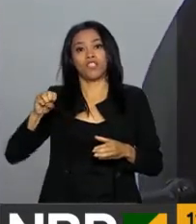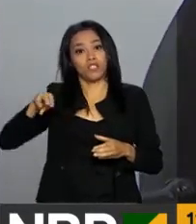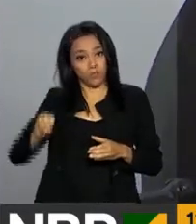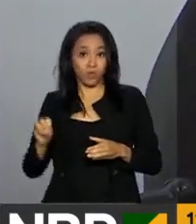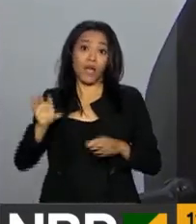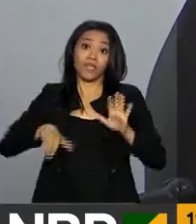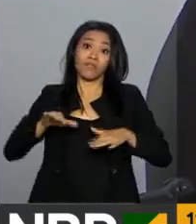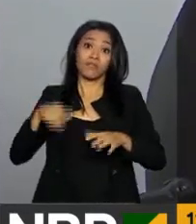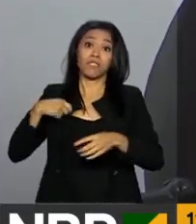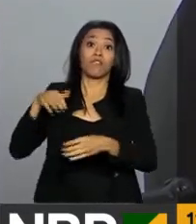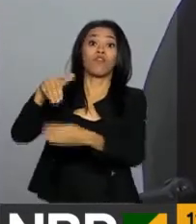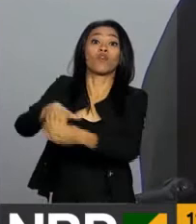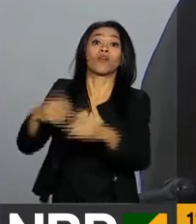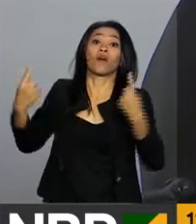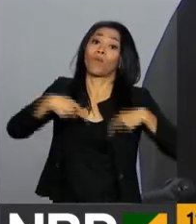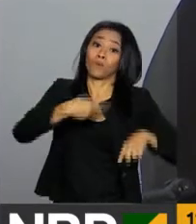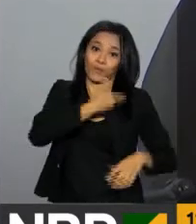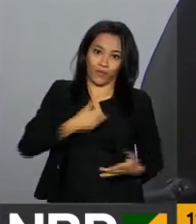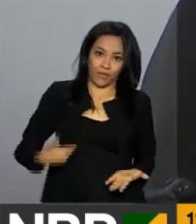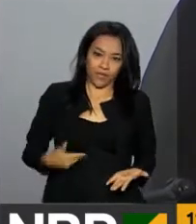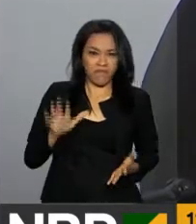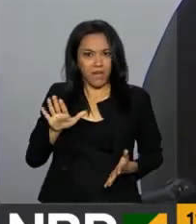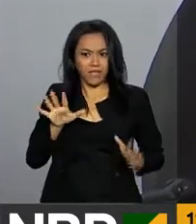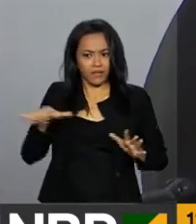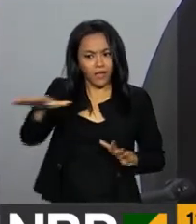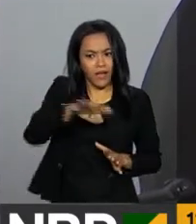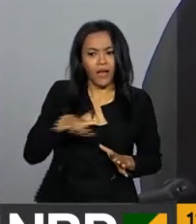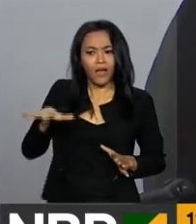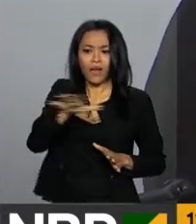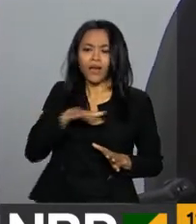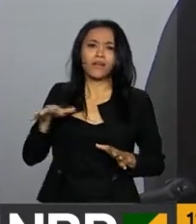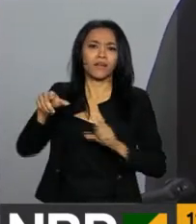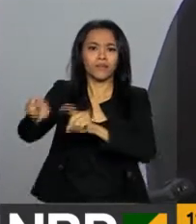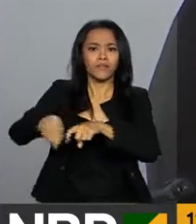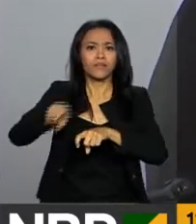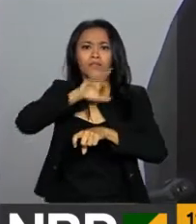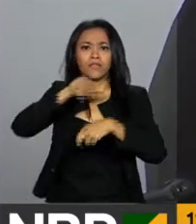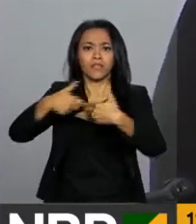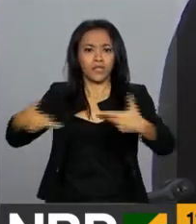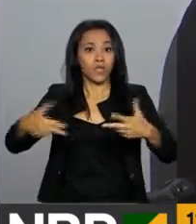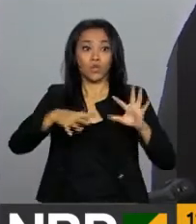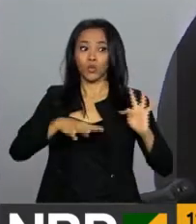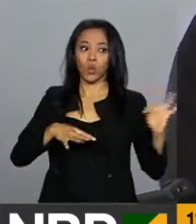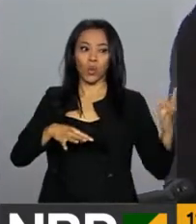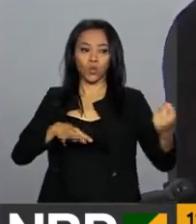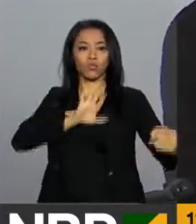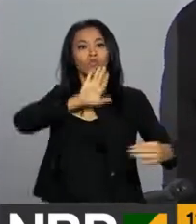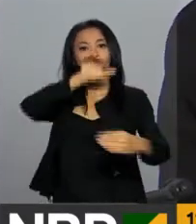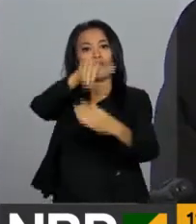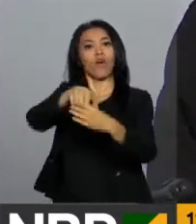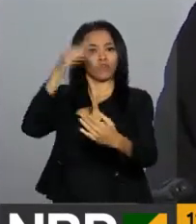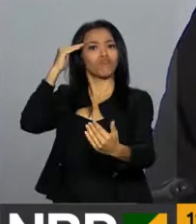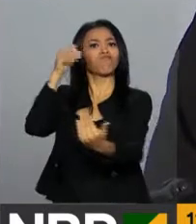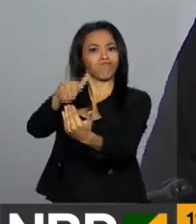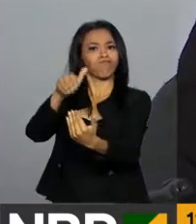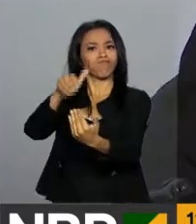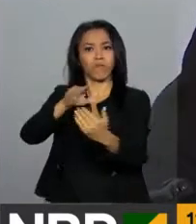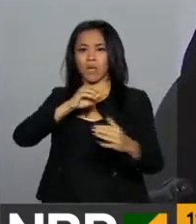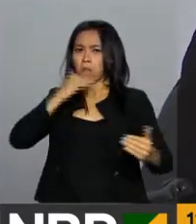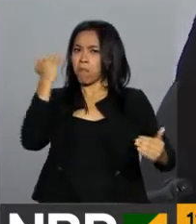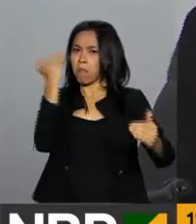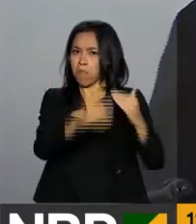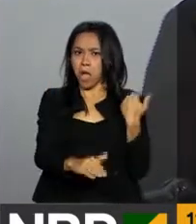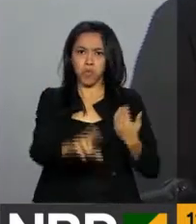contra o governo mas quando se trata do agronegócio agropecuária do corpo de deus são todos eu não vejo um voto divergente 1º lugar